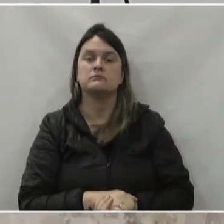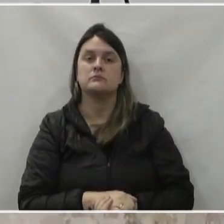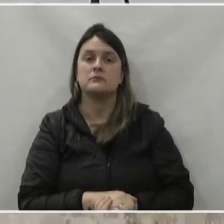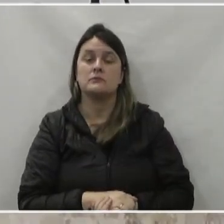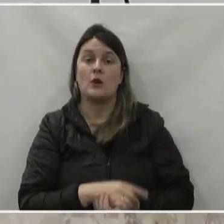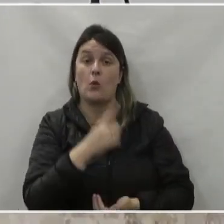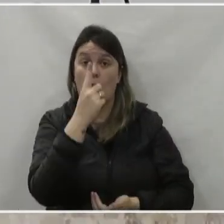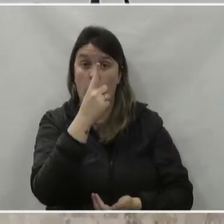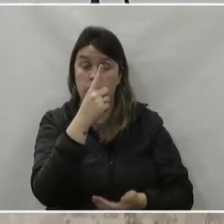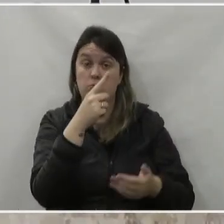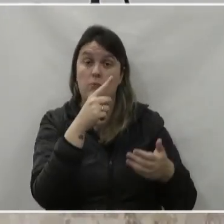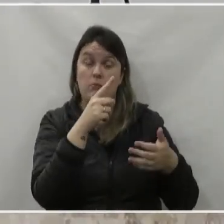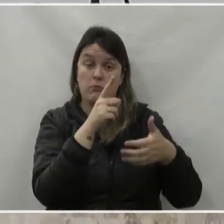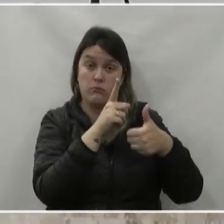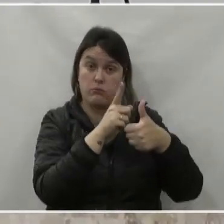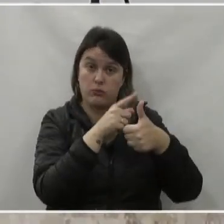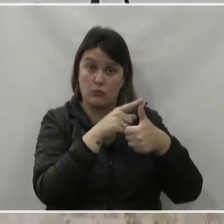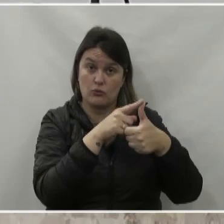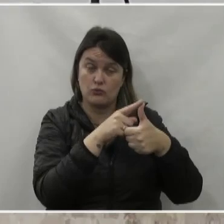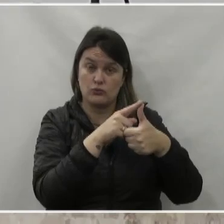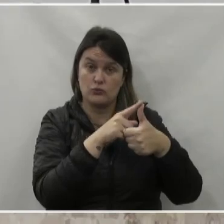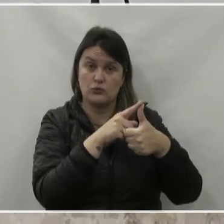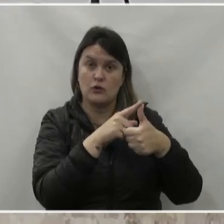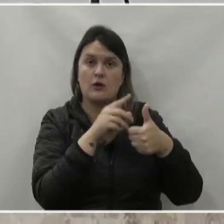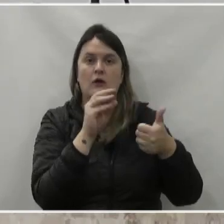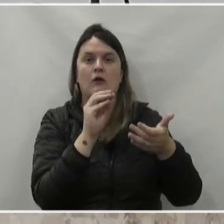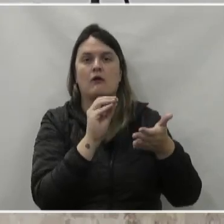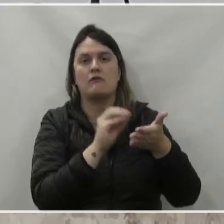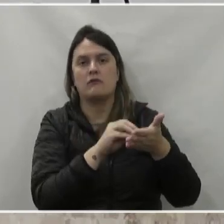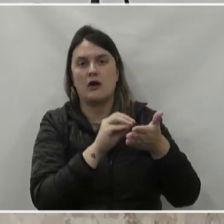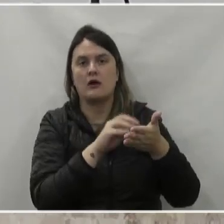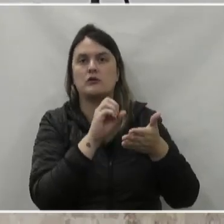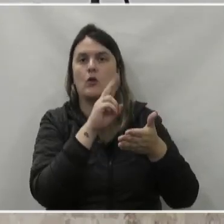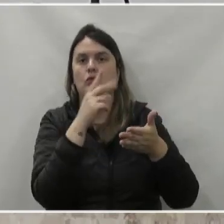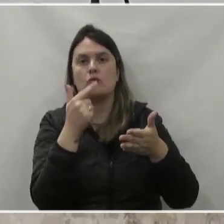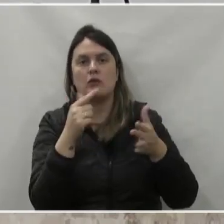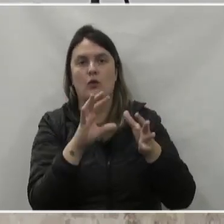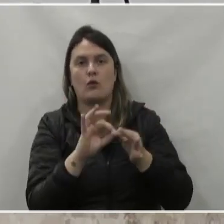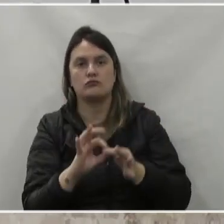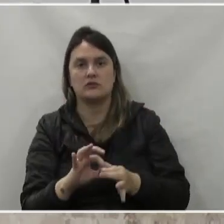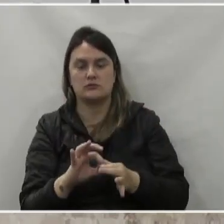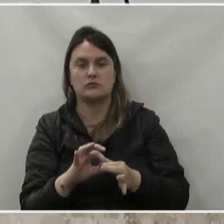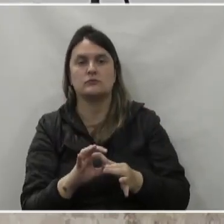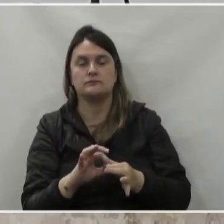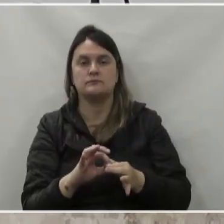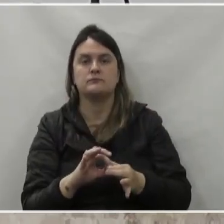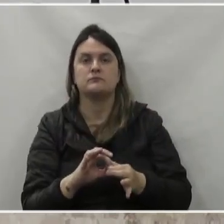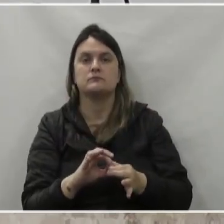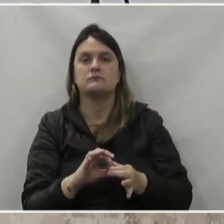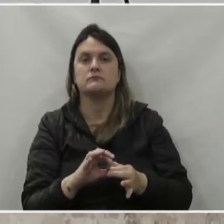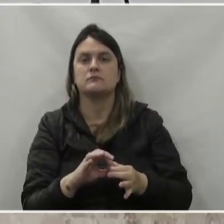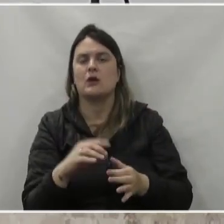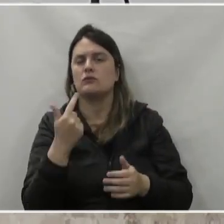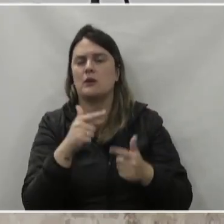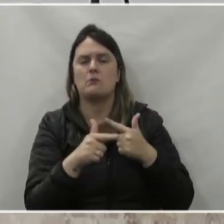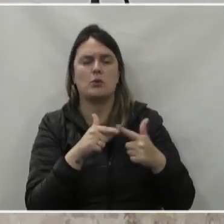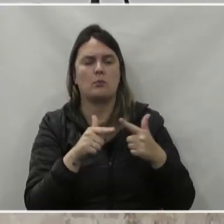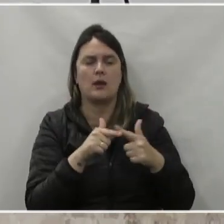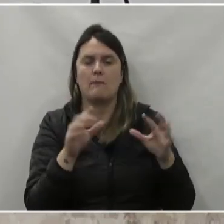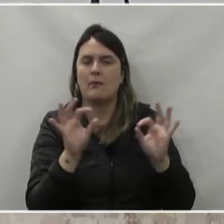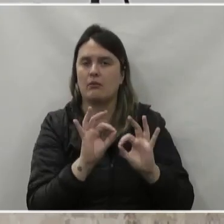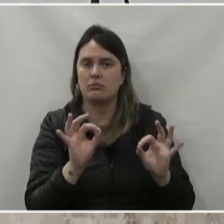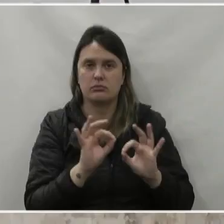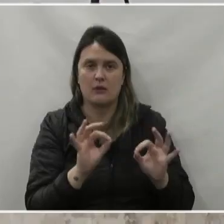deles até, inclusive, apresentado de forma incompleta ou fora de contexto. Tá? Então, portanto, não há nenhum